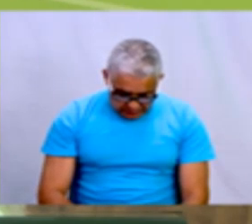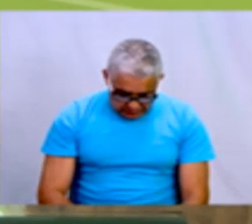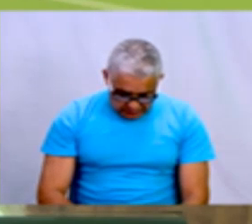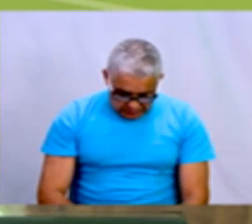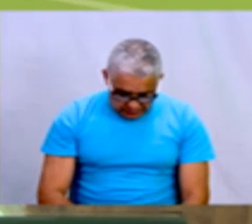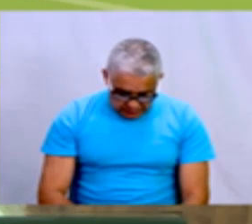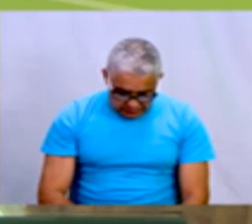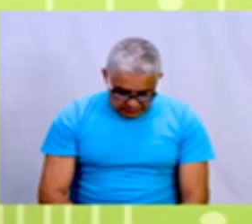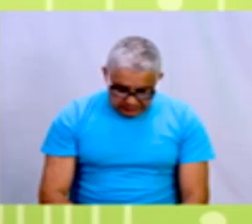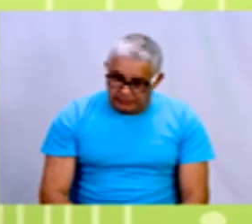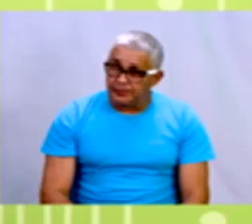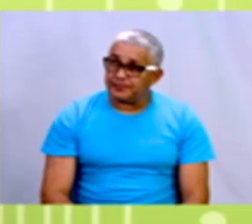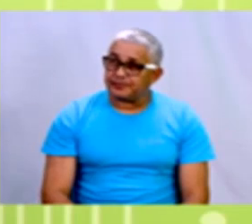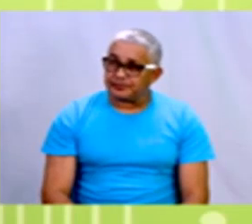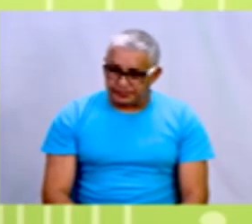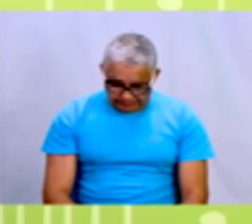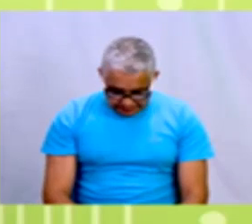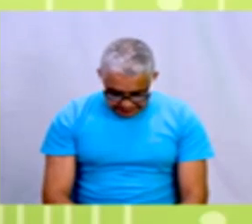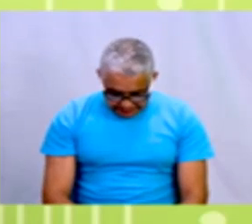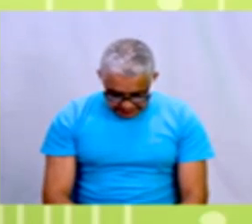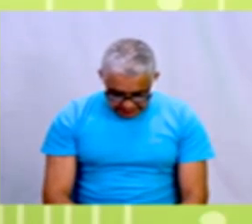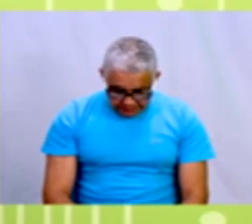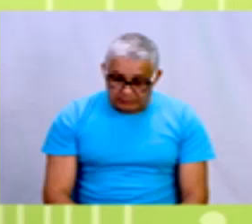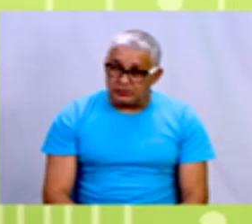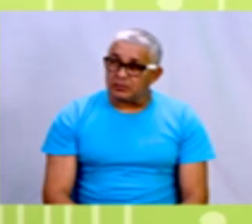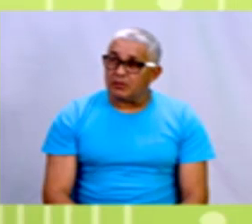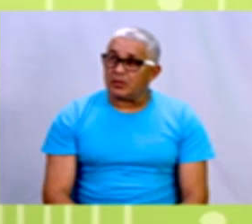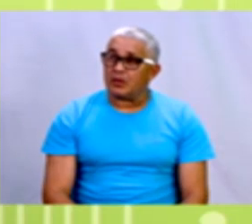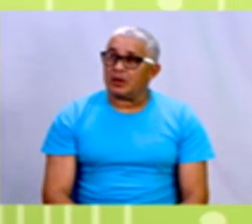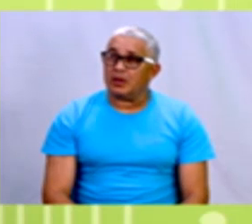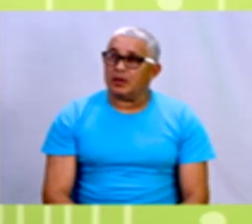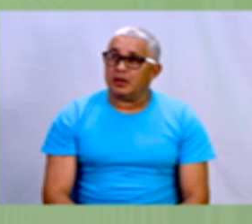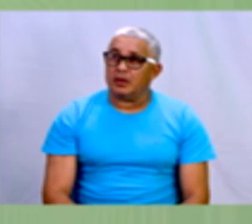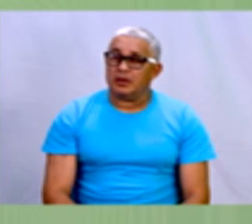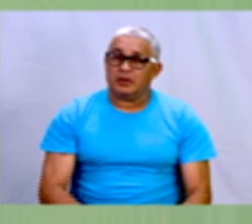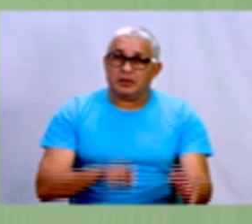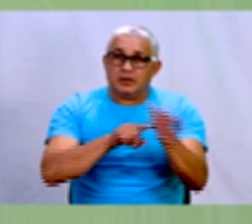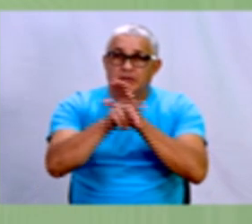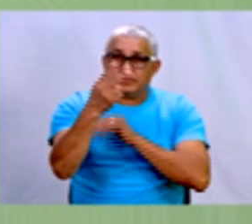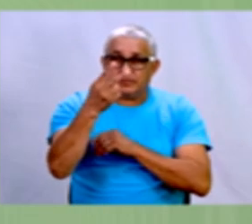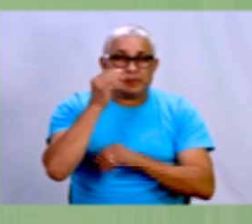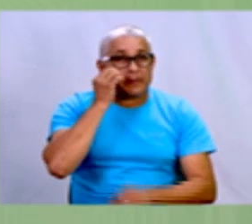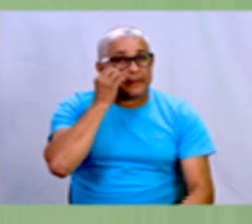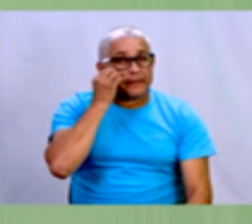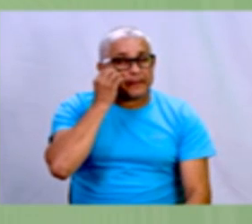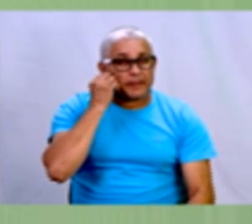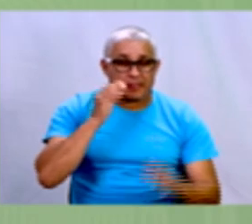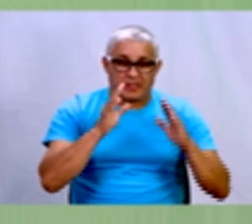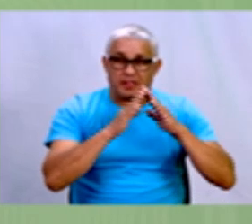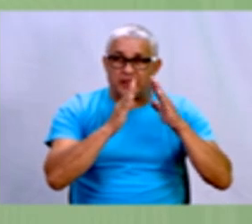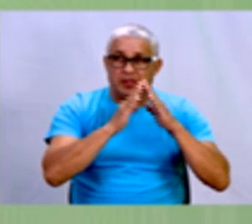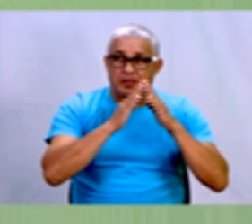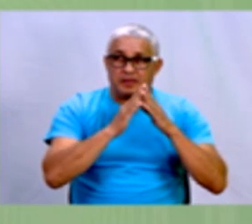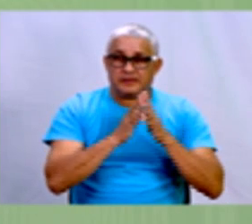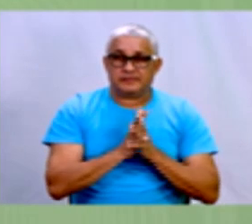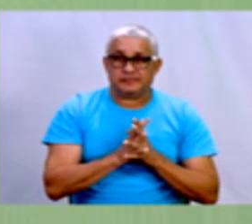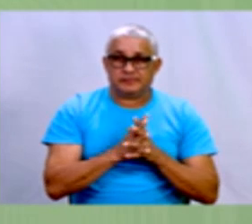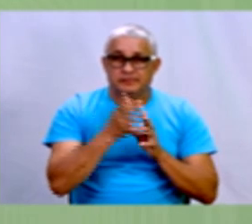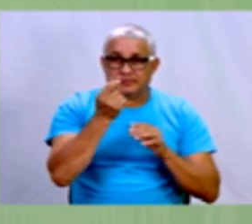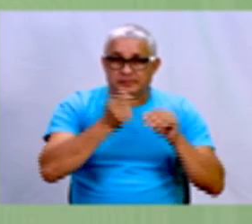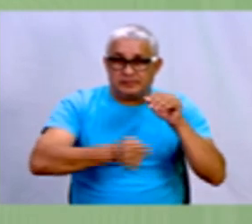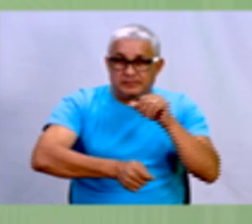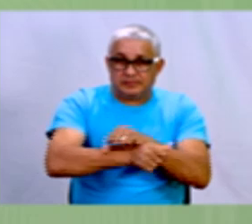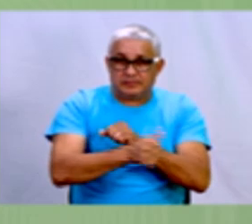pessoal. É isso aí, pessoal. Vamos para a questão de número 2 agora, tá? Ó, uma casa está sendo financiada